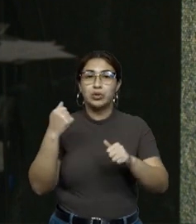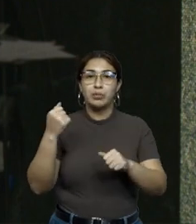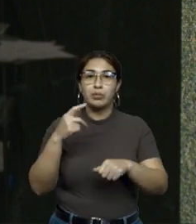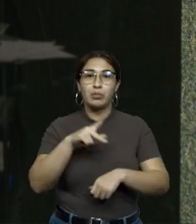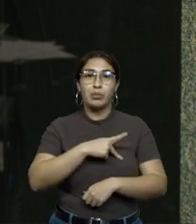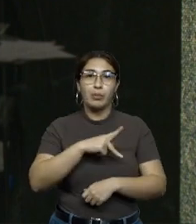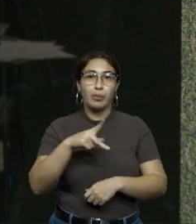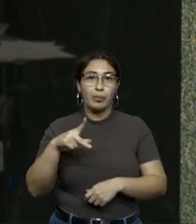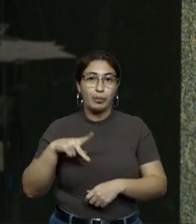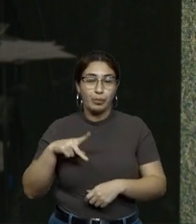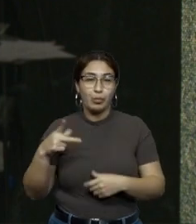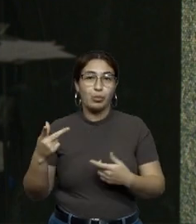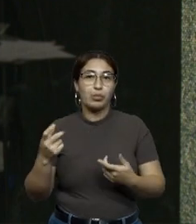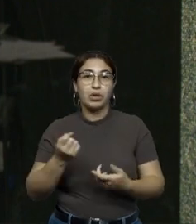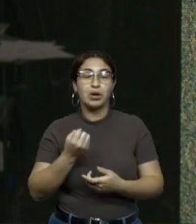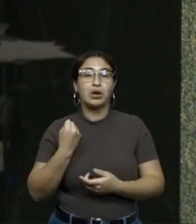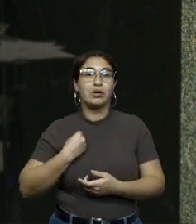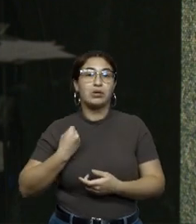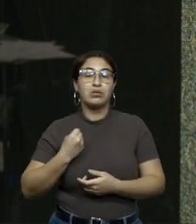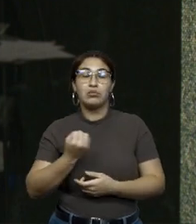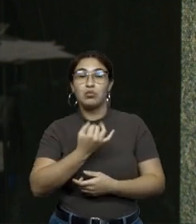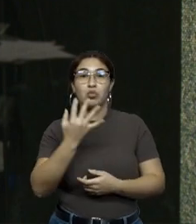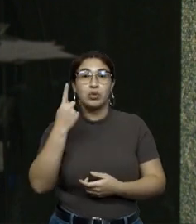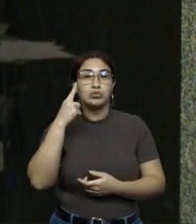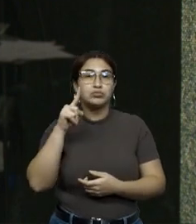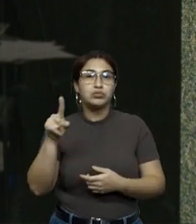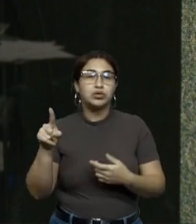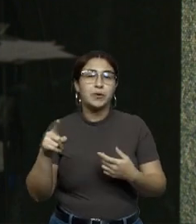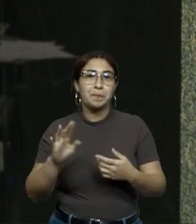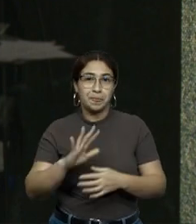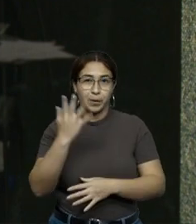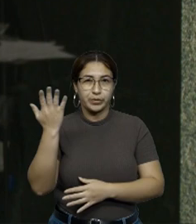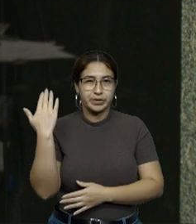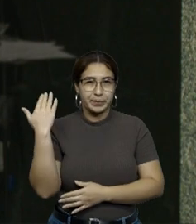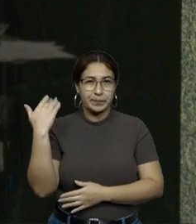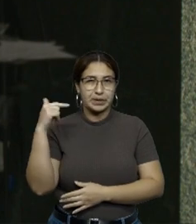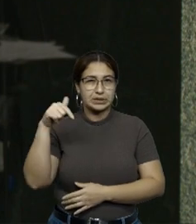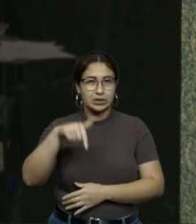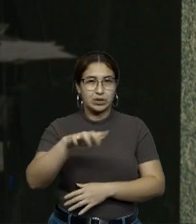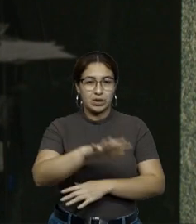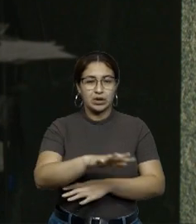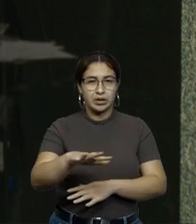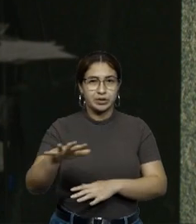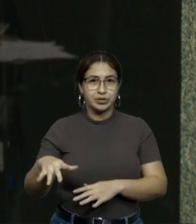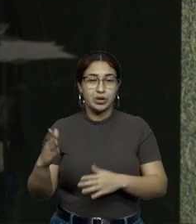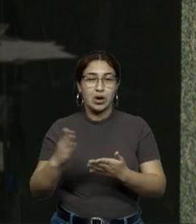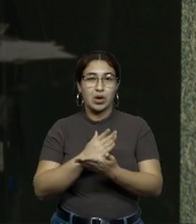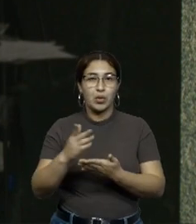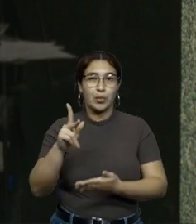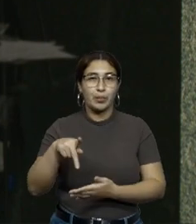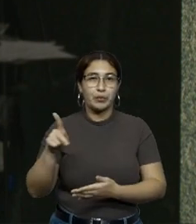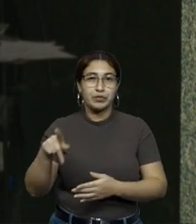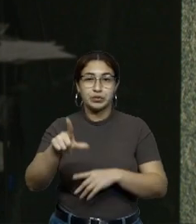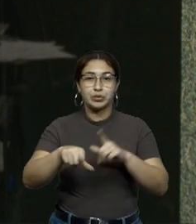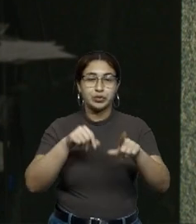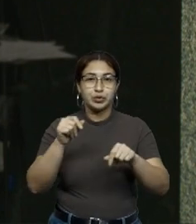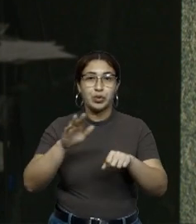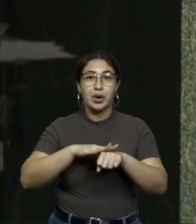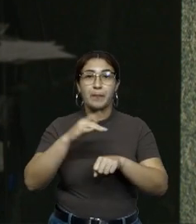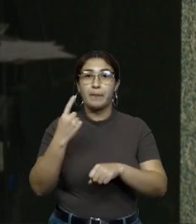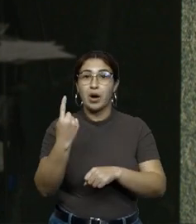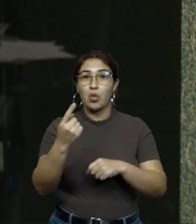dias que ele colocou aconteceu lá na nossa Regional de alguns professores que escolheram é mais de uma vaga